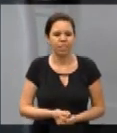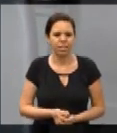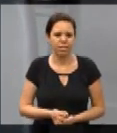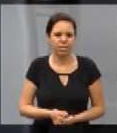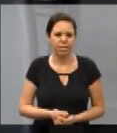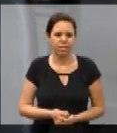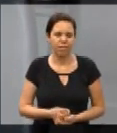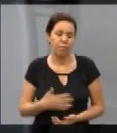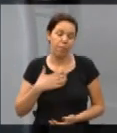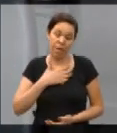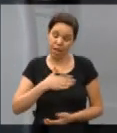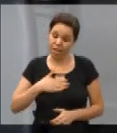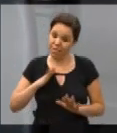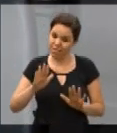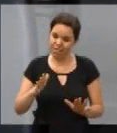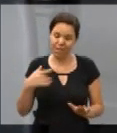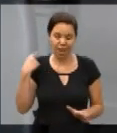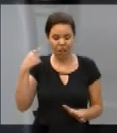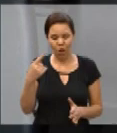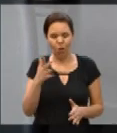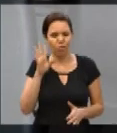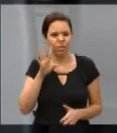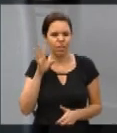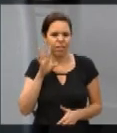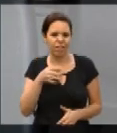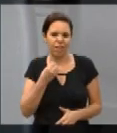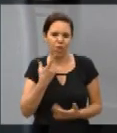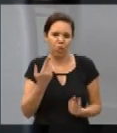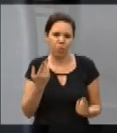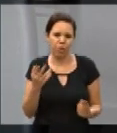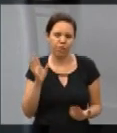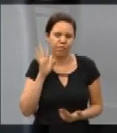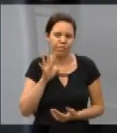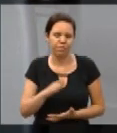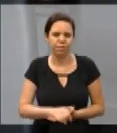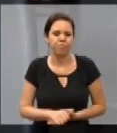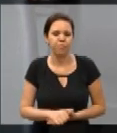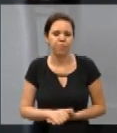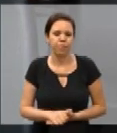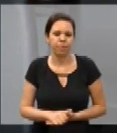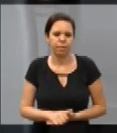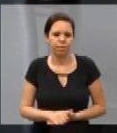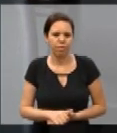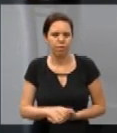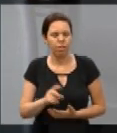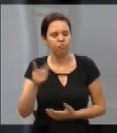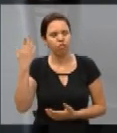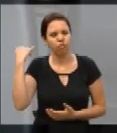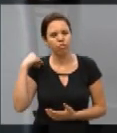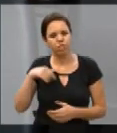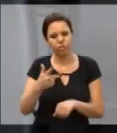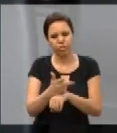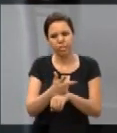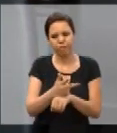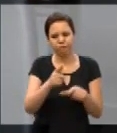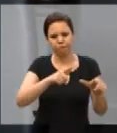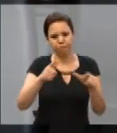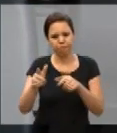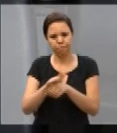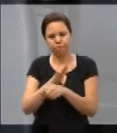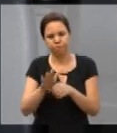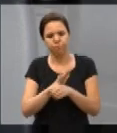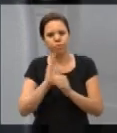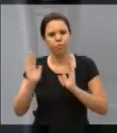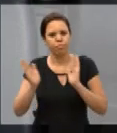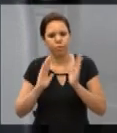Assim, é deliciosamente louco, né? Podemos falar, né? Inclusive, a cena do dia que a gente gravou num lugar cheio de caminhões, que tinha,